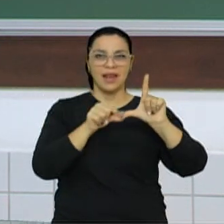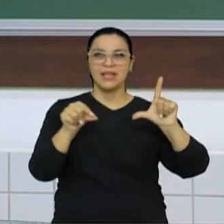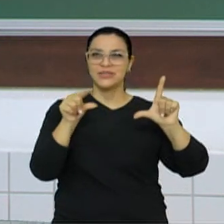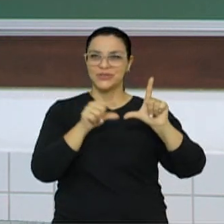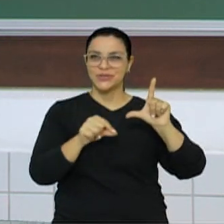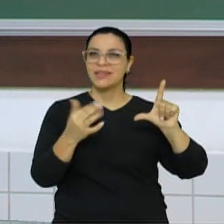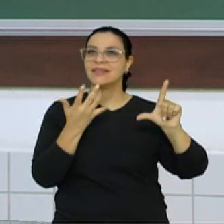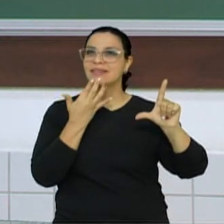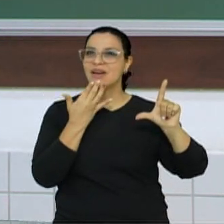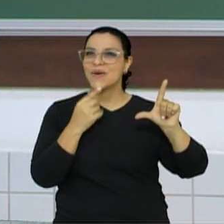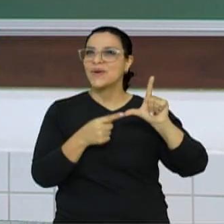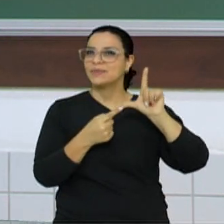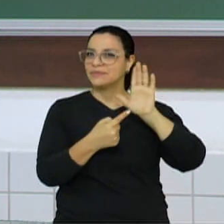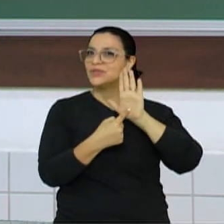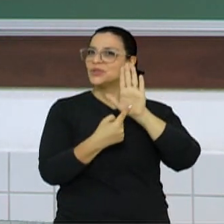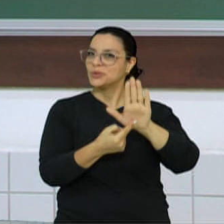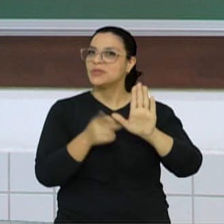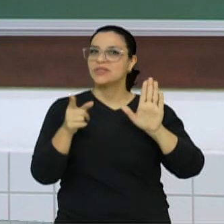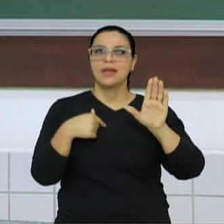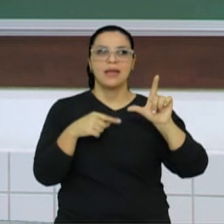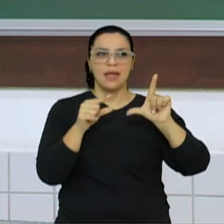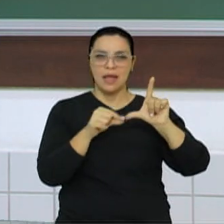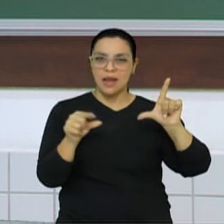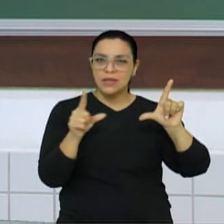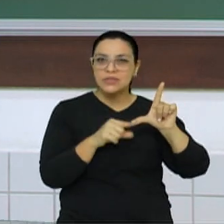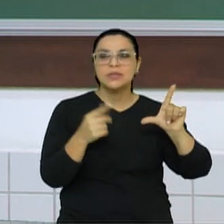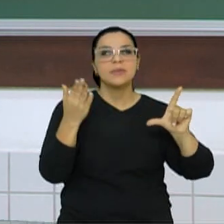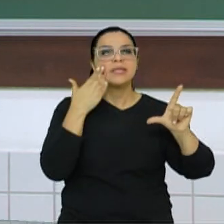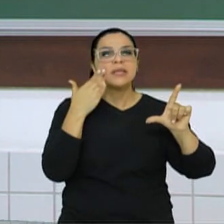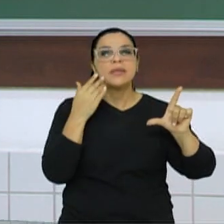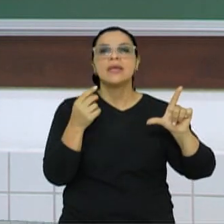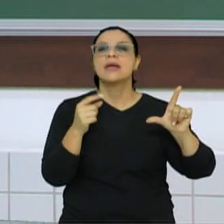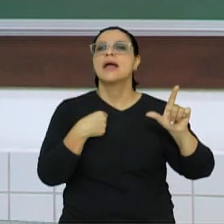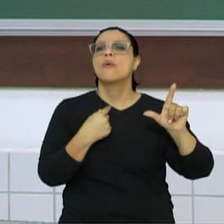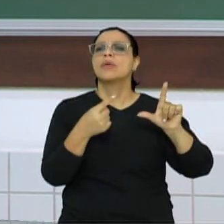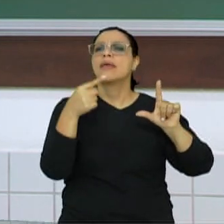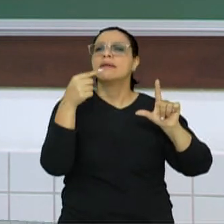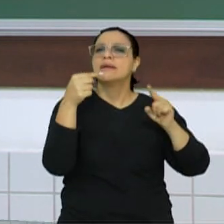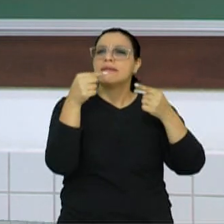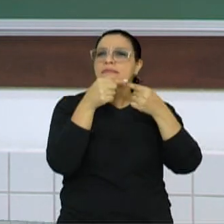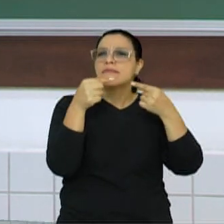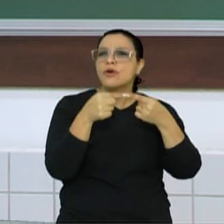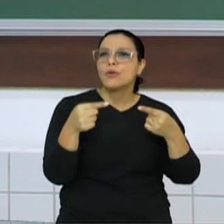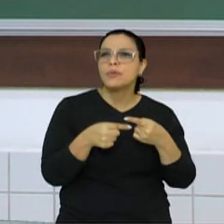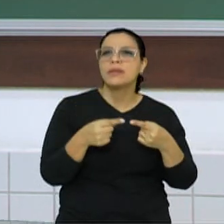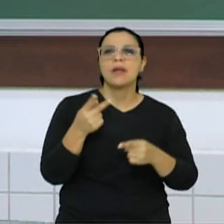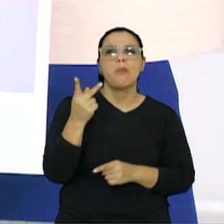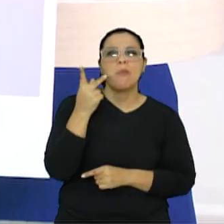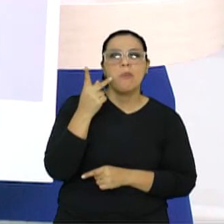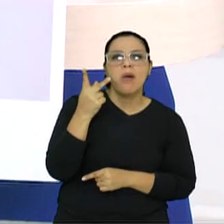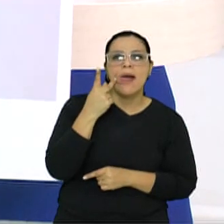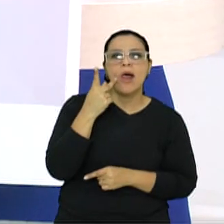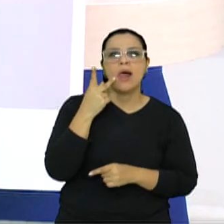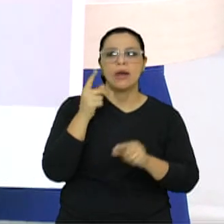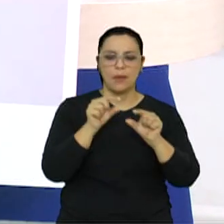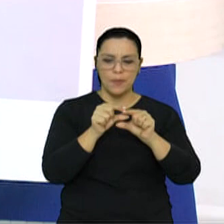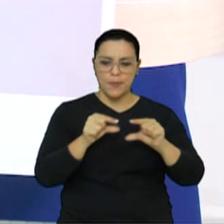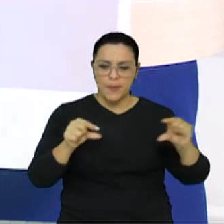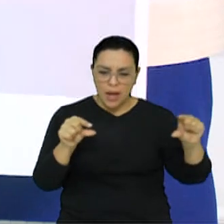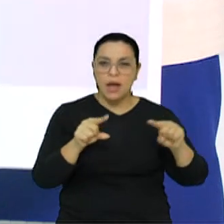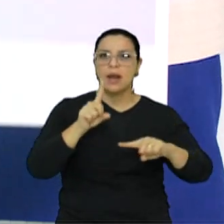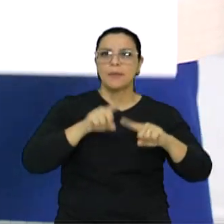referência, como eu mostrei para vocês, é interessante que ele tenha aqui o mesmo material que você for